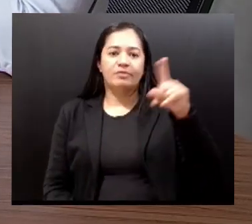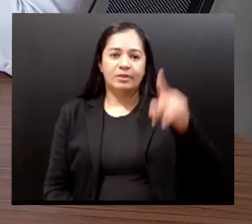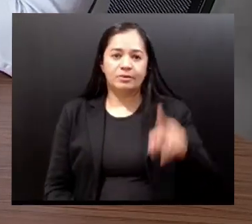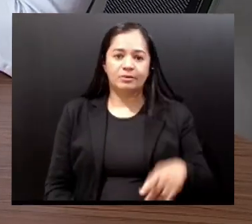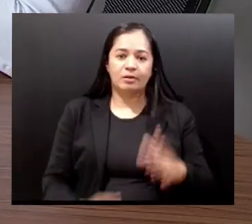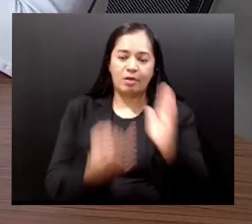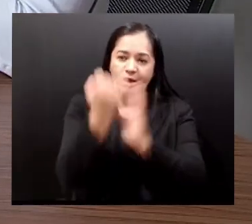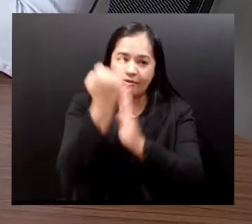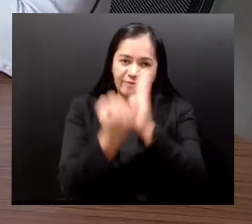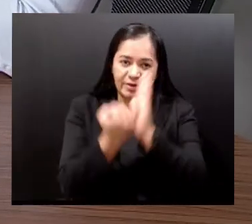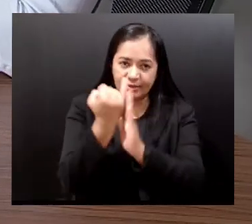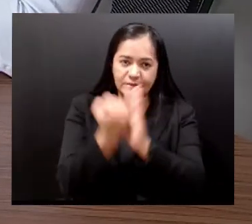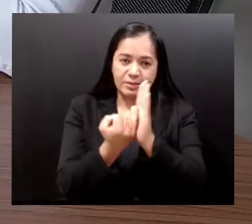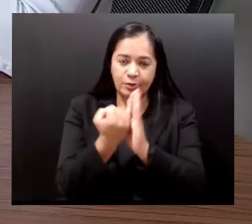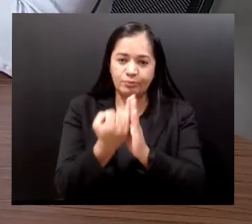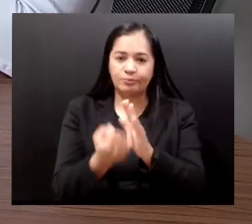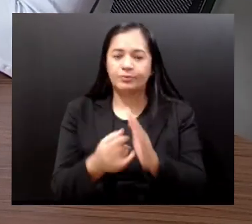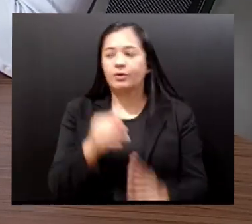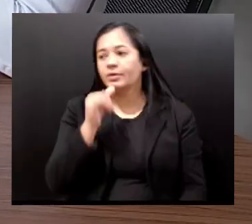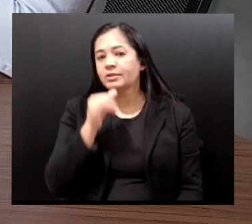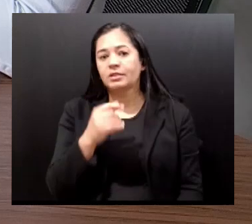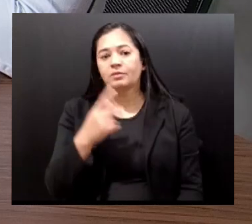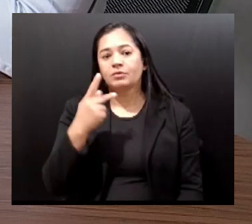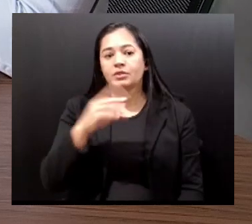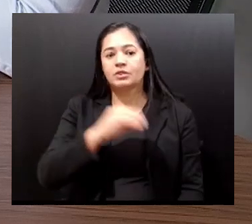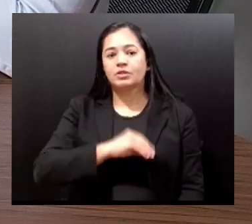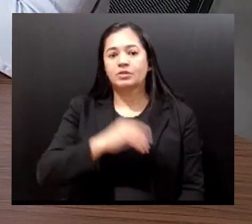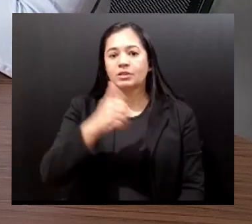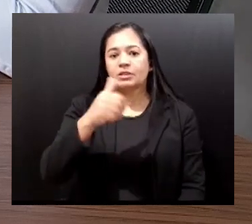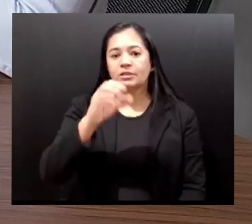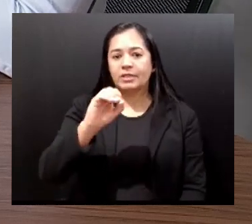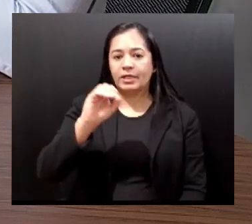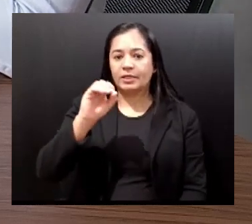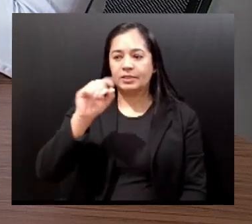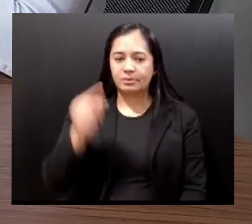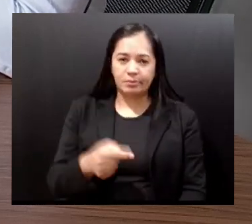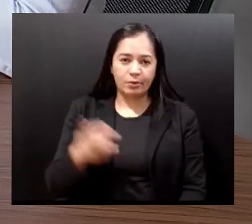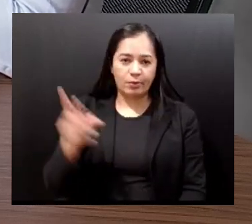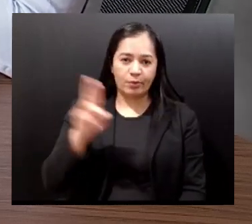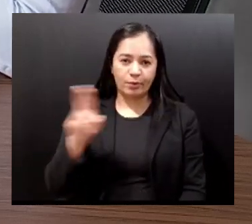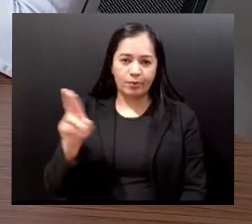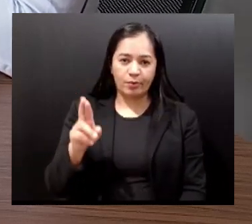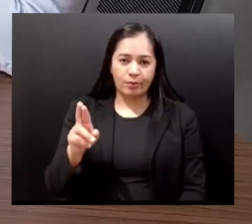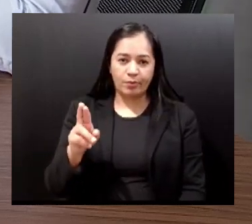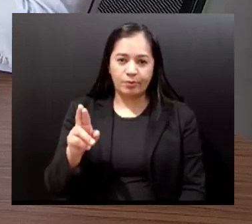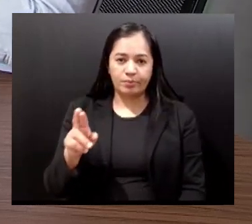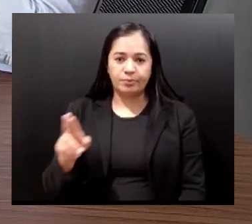um salário de 10 mil reais. Vou fazer a conta de 10 mil para ficar mais fácil. Pode ser mais ou pode ser menos, mas